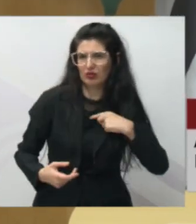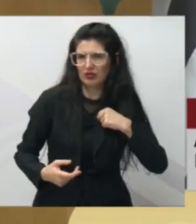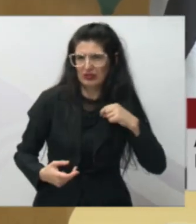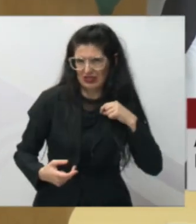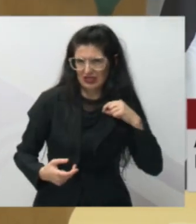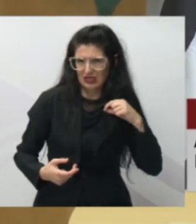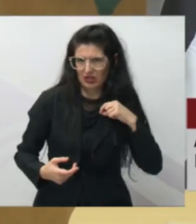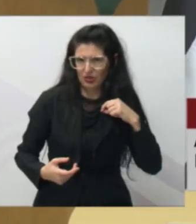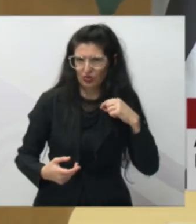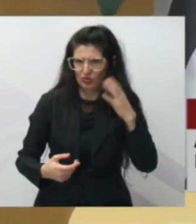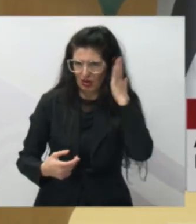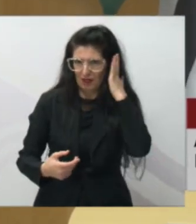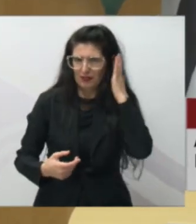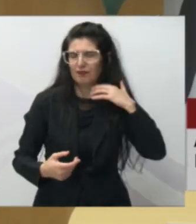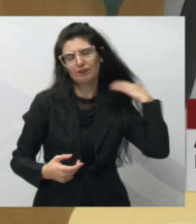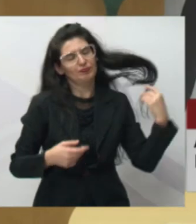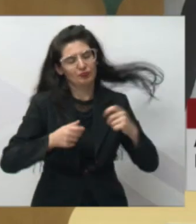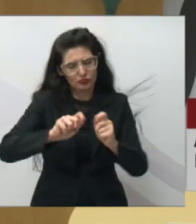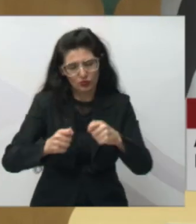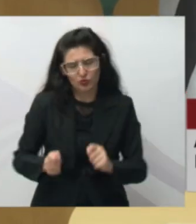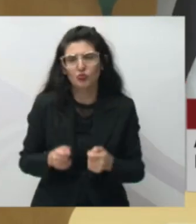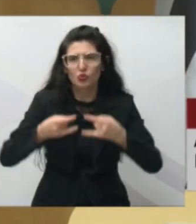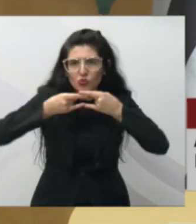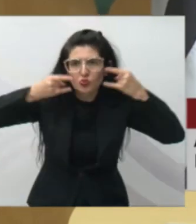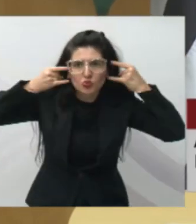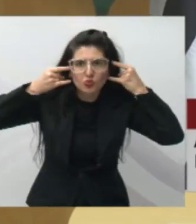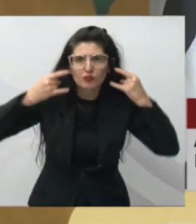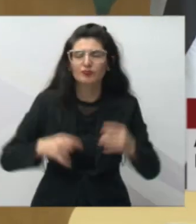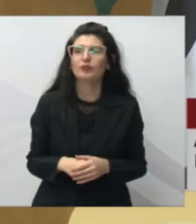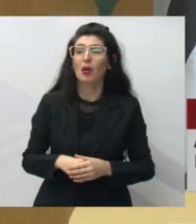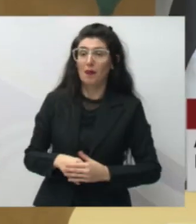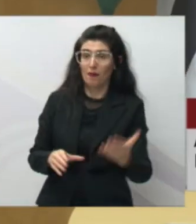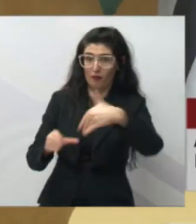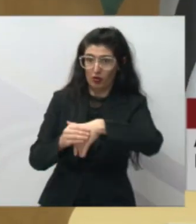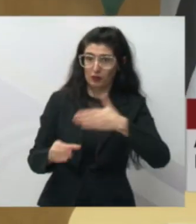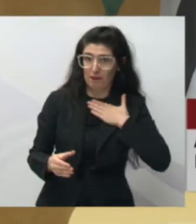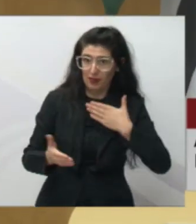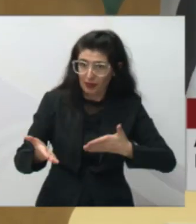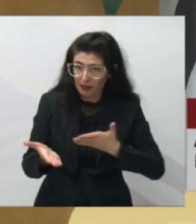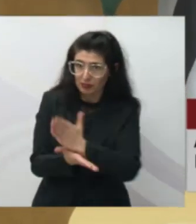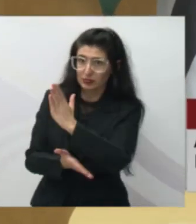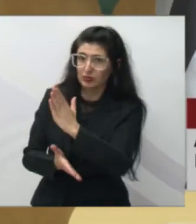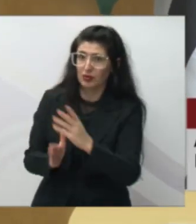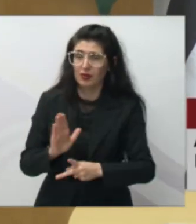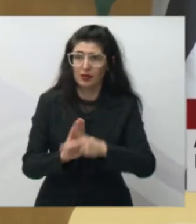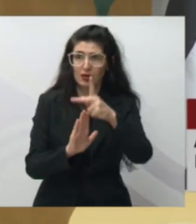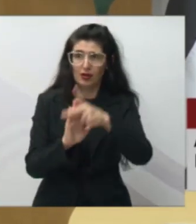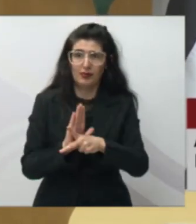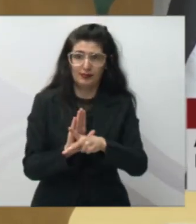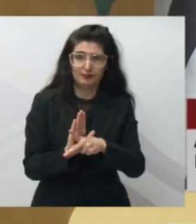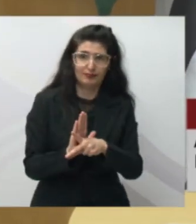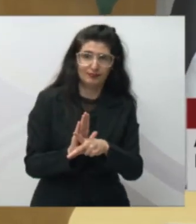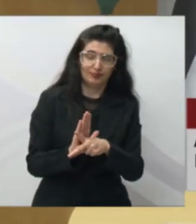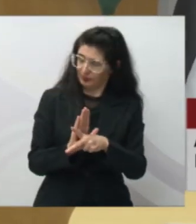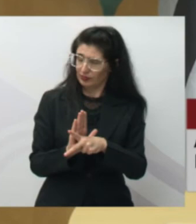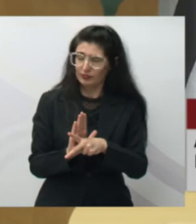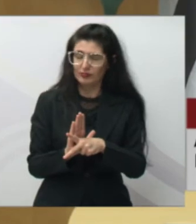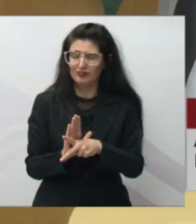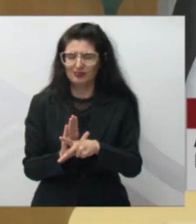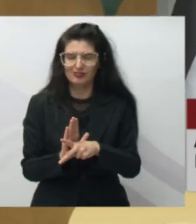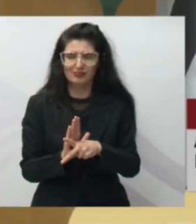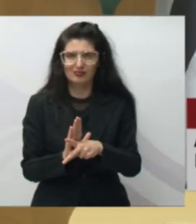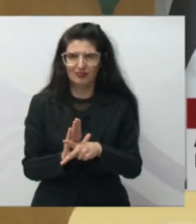Então, aqui, meu voto, quero adiantar que meu voto será favorável nesse projeto, mas que a gente possa